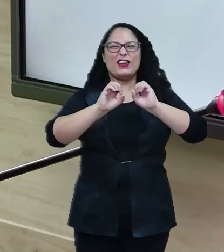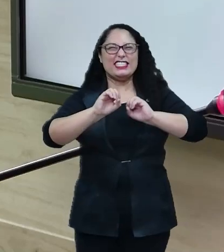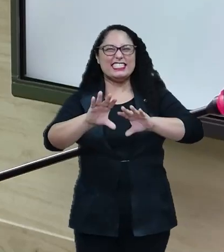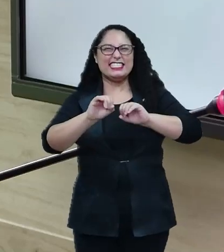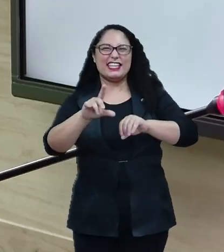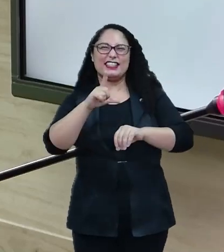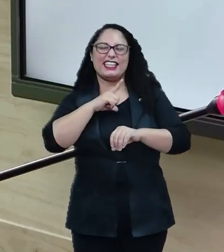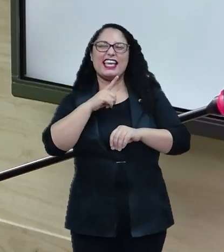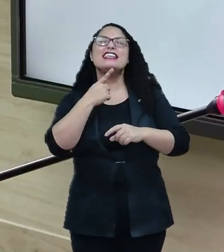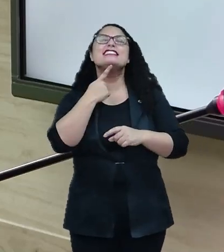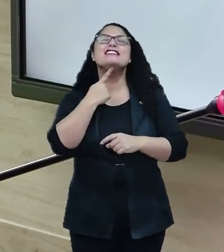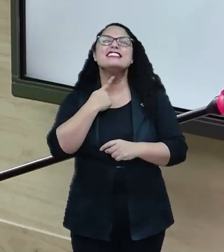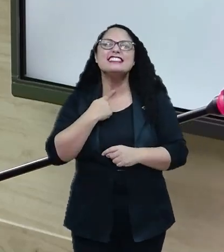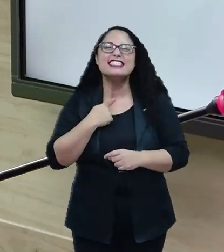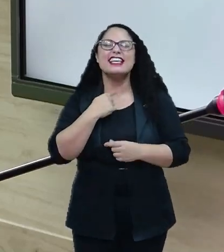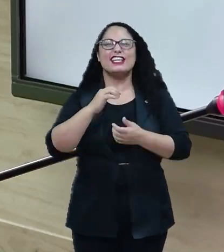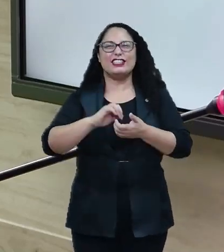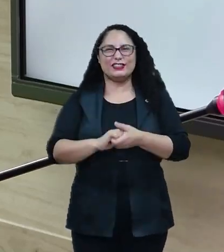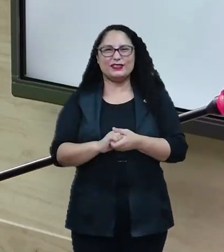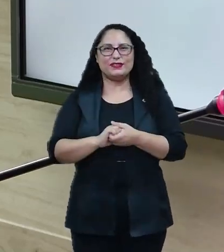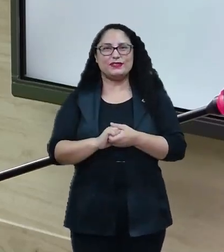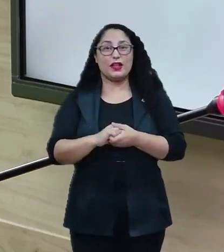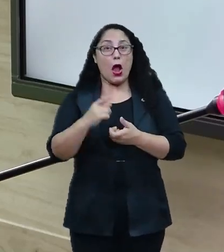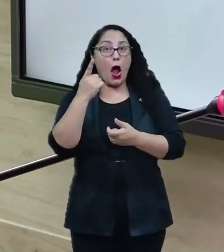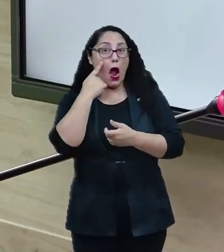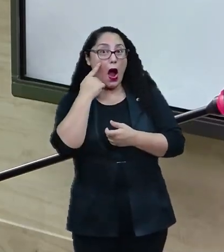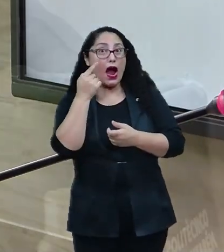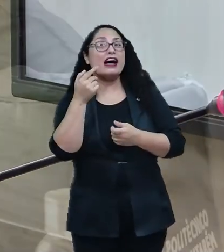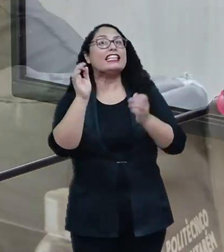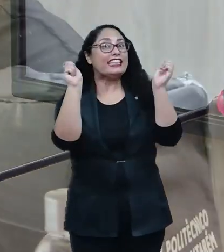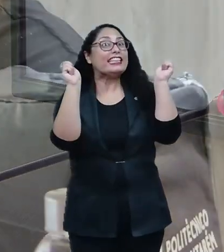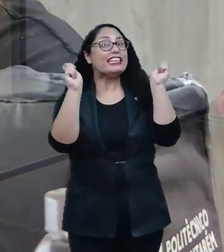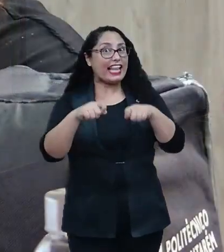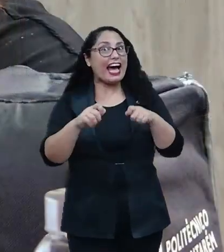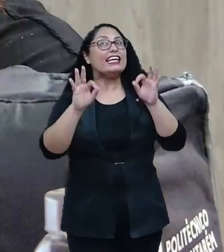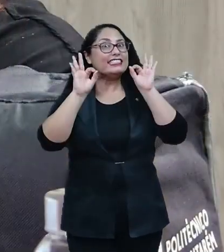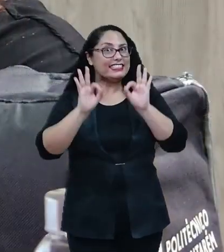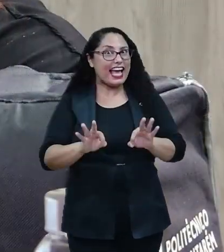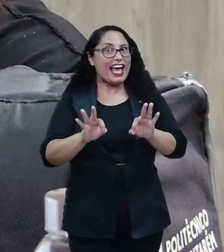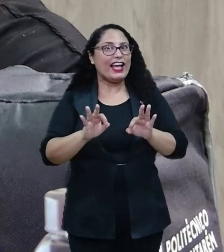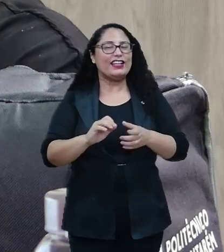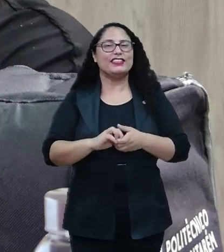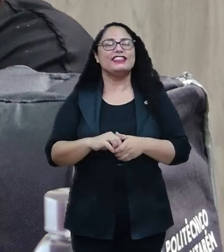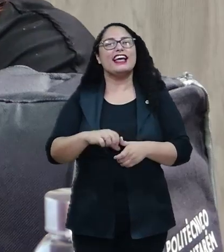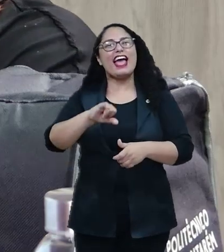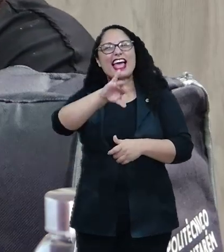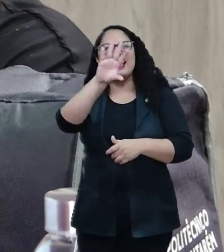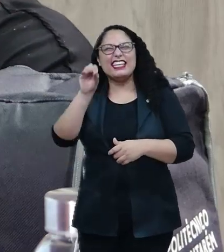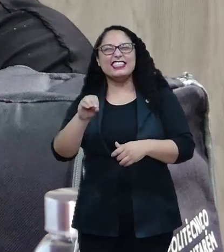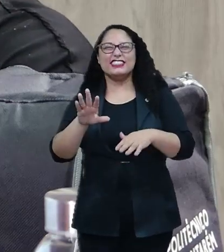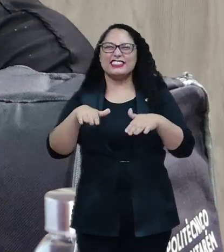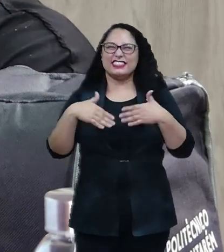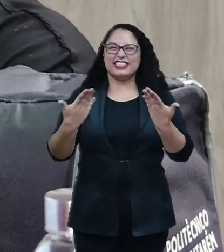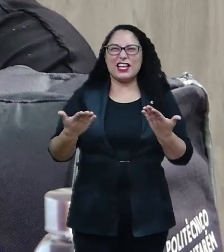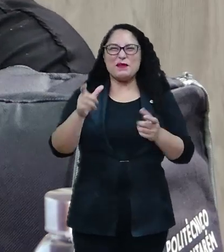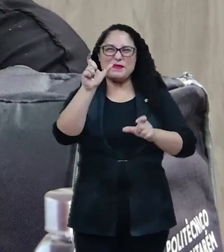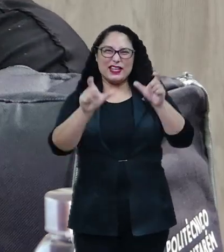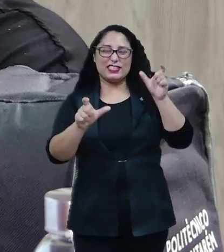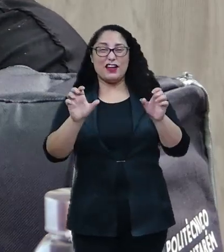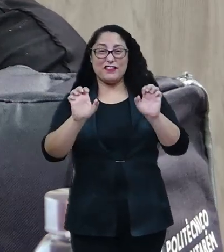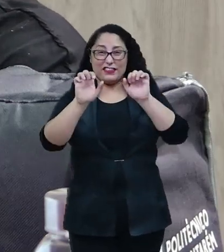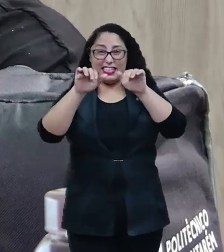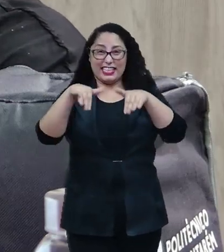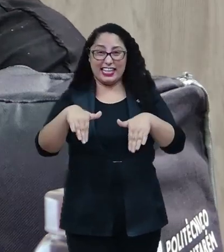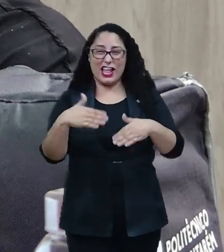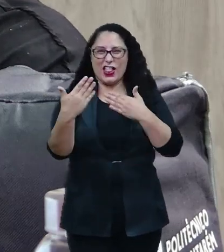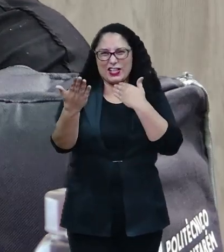né, e tenham esse desejo, né? Olhem aqui. Dá Se certo, né? inspirem. Isso aí. Então é isso, gente. Nós